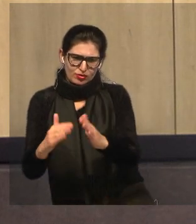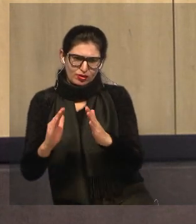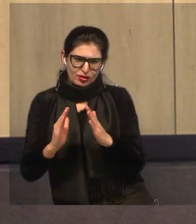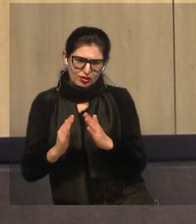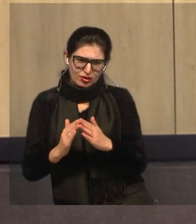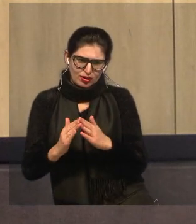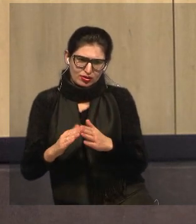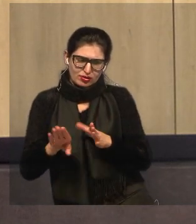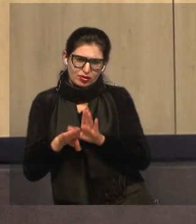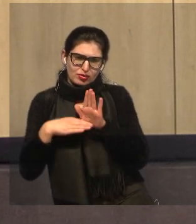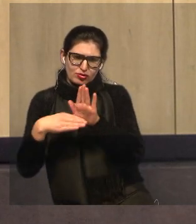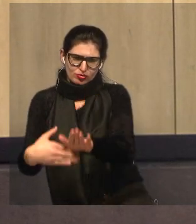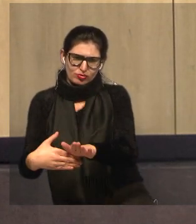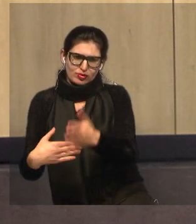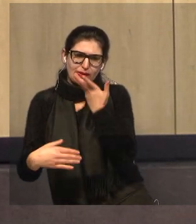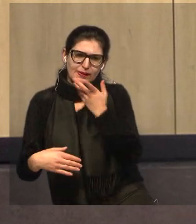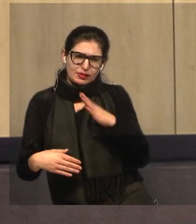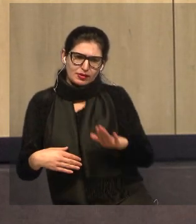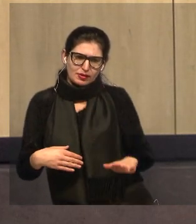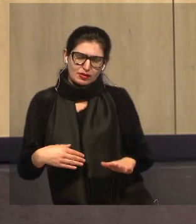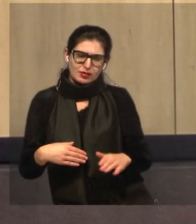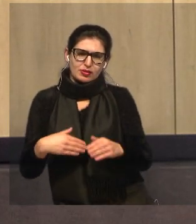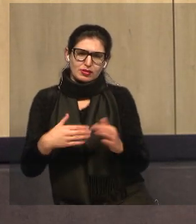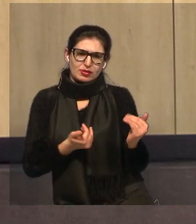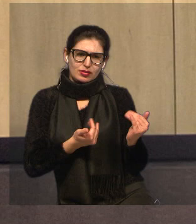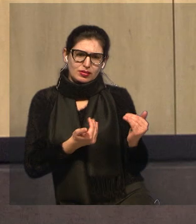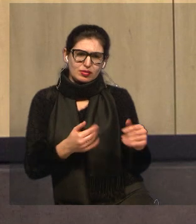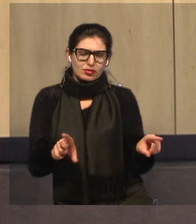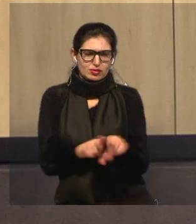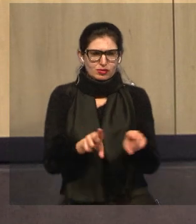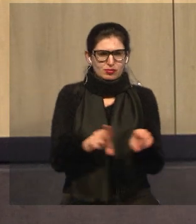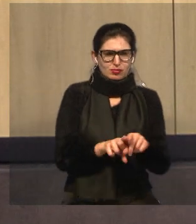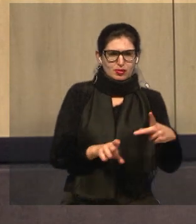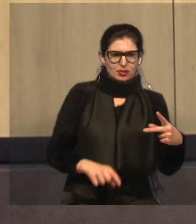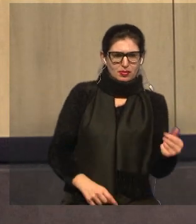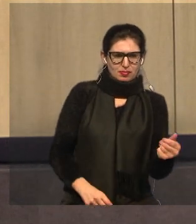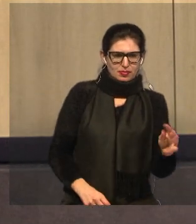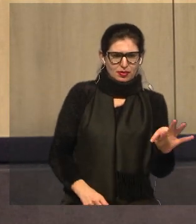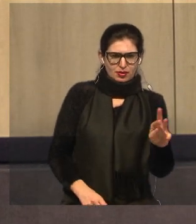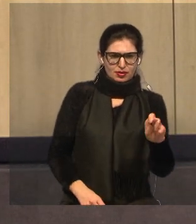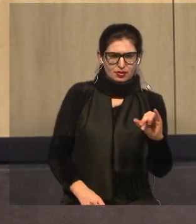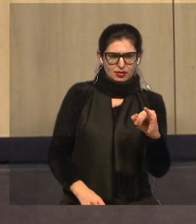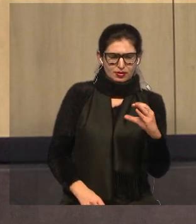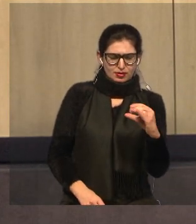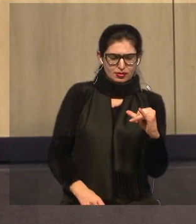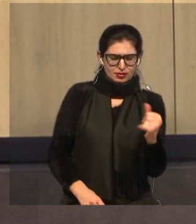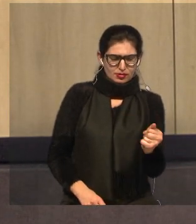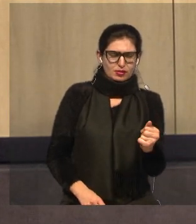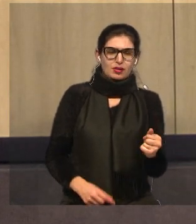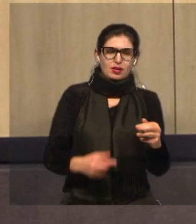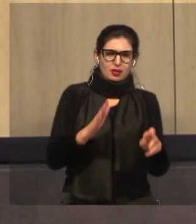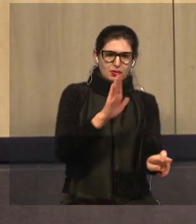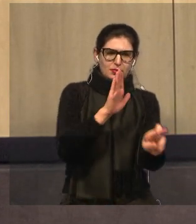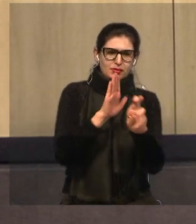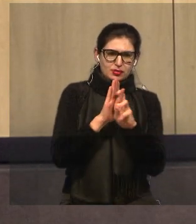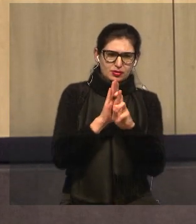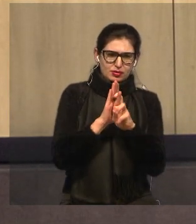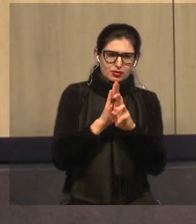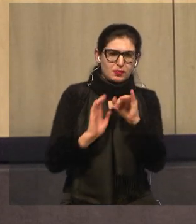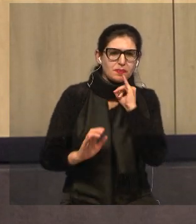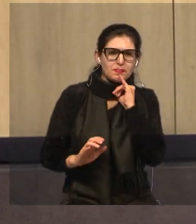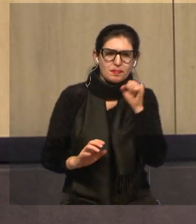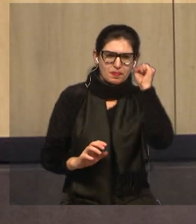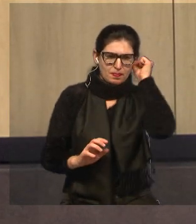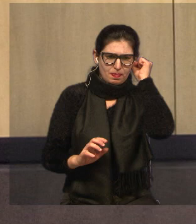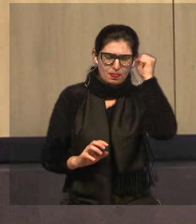e também aqui a Patrícia Juliane, que está representando nessa oportunidade o prefeito municipal